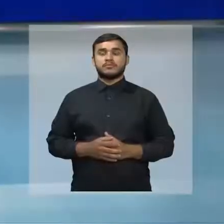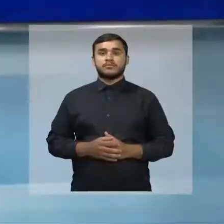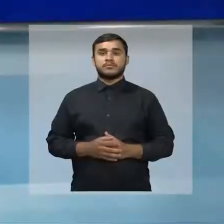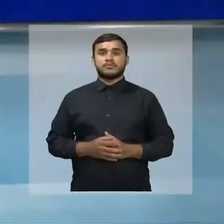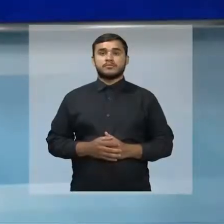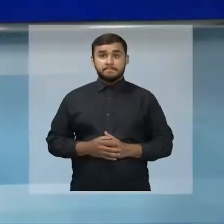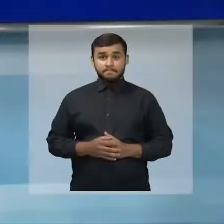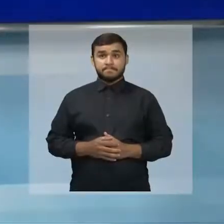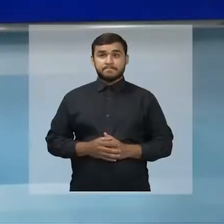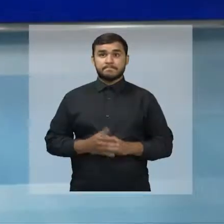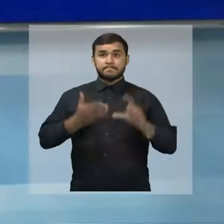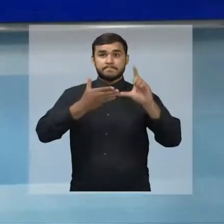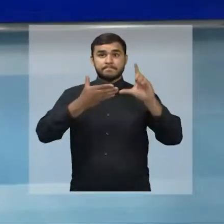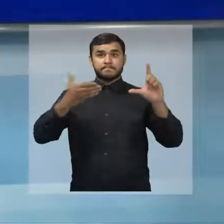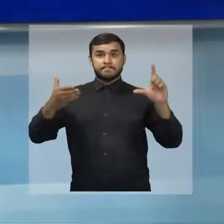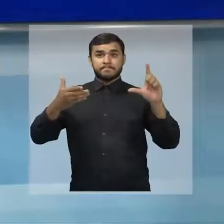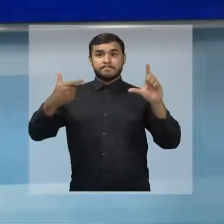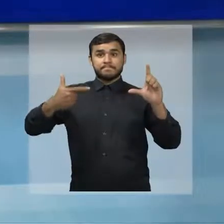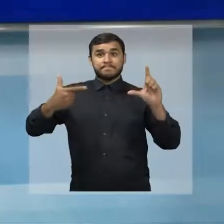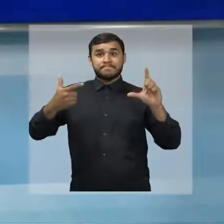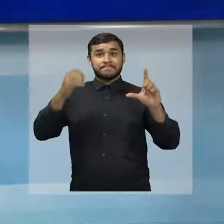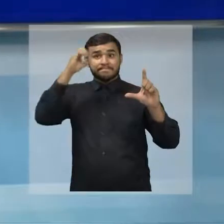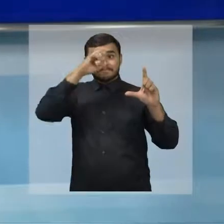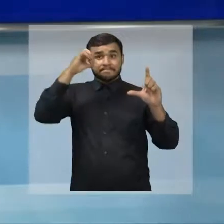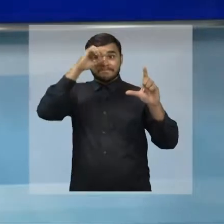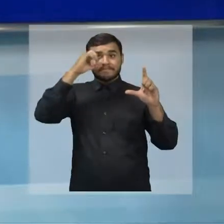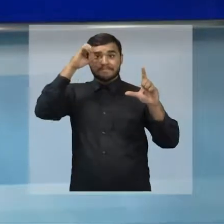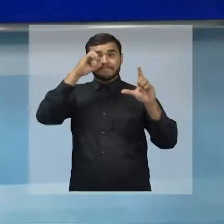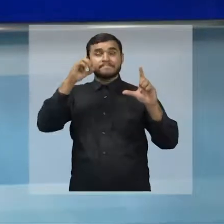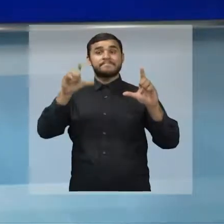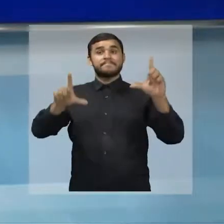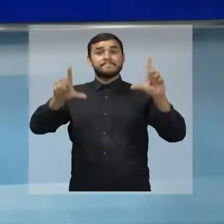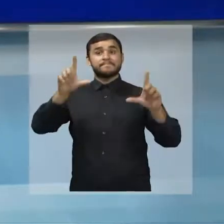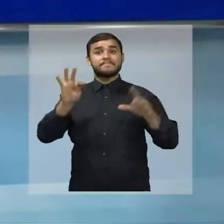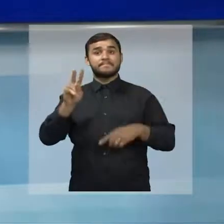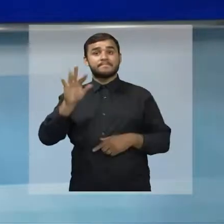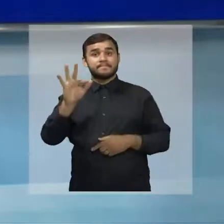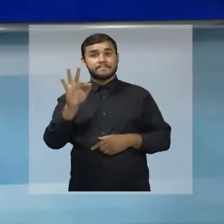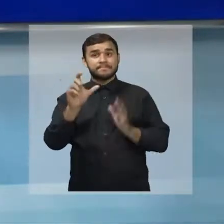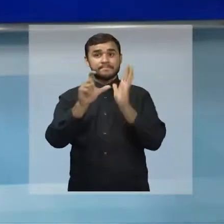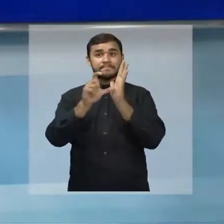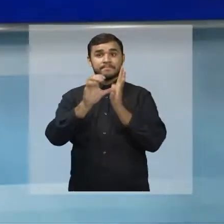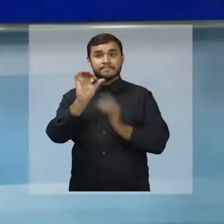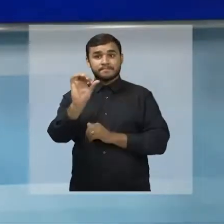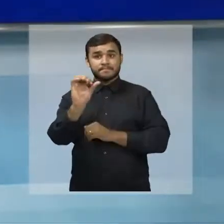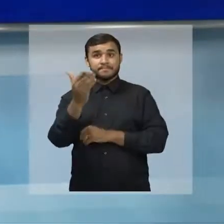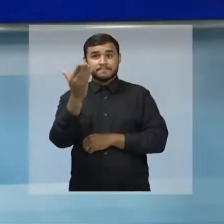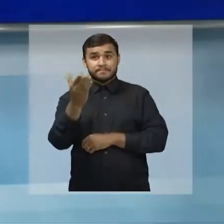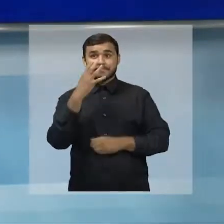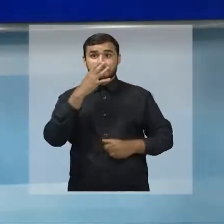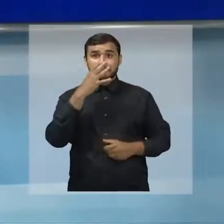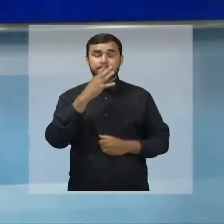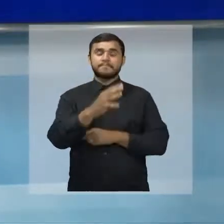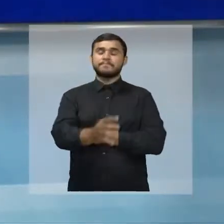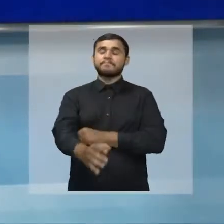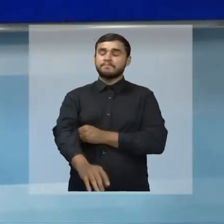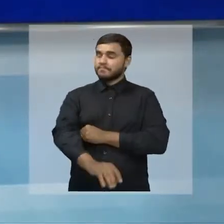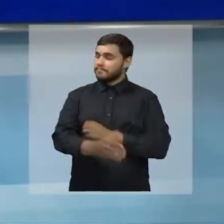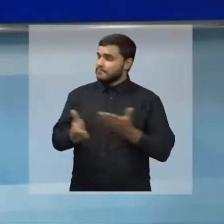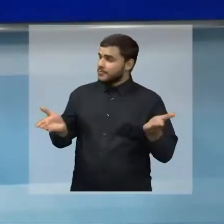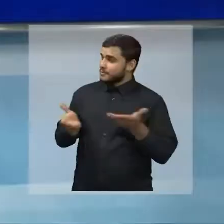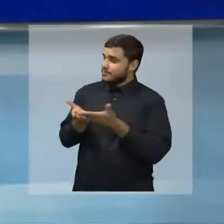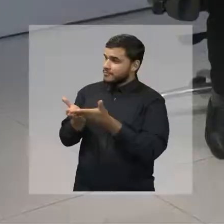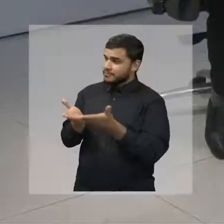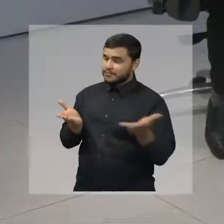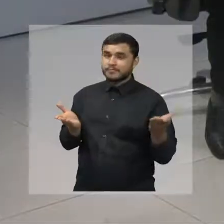Estamos de volta com o segundo bloco do programa Observatório pela TV Fortaleza, canal 6 da Multiplay. Para você, assinante que ligou agora, nós contamos hoje com as